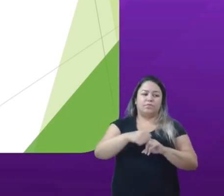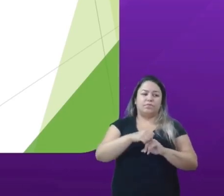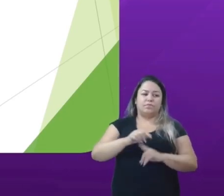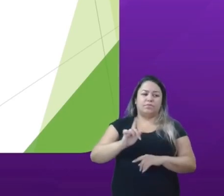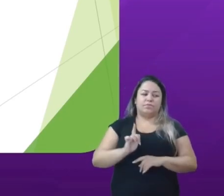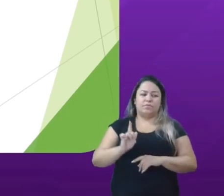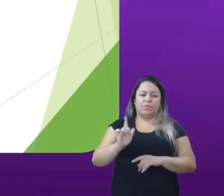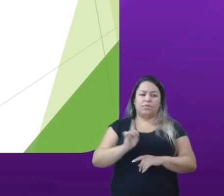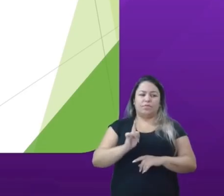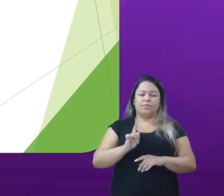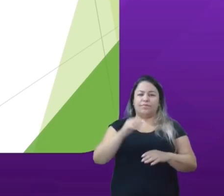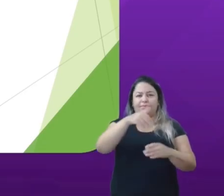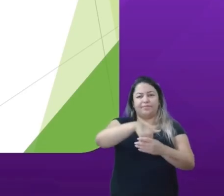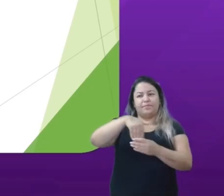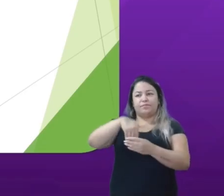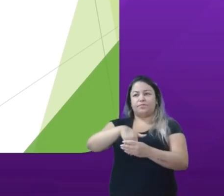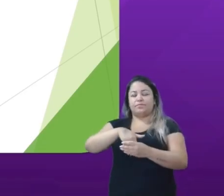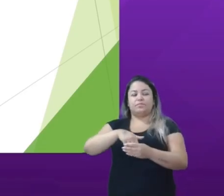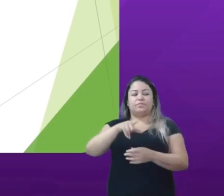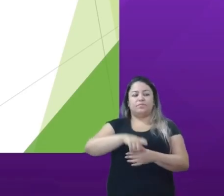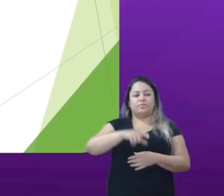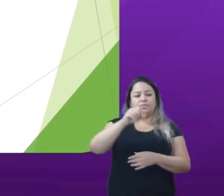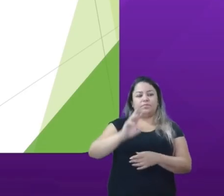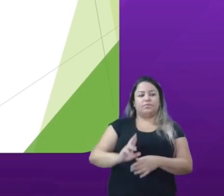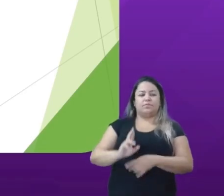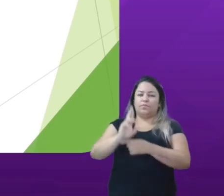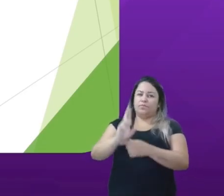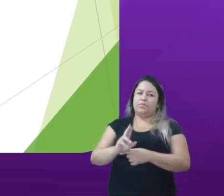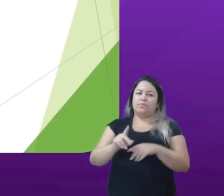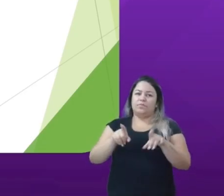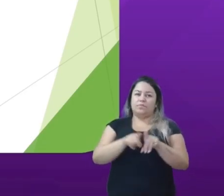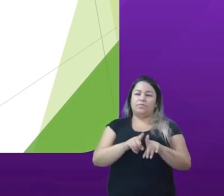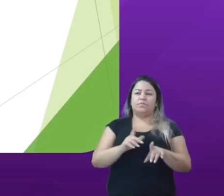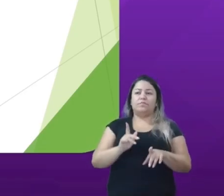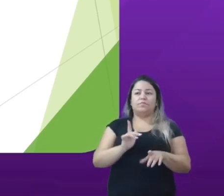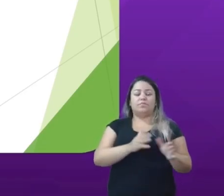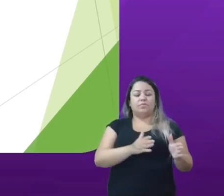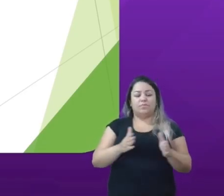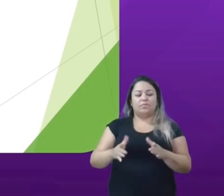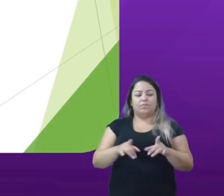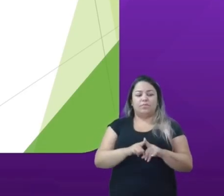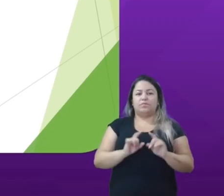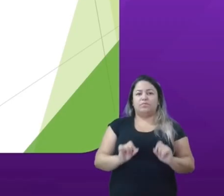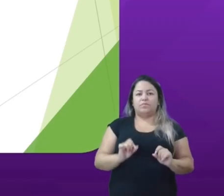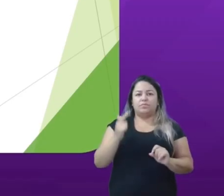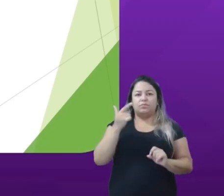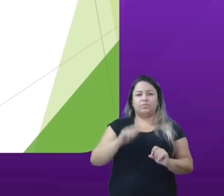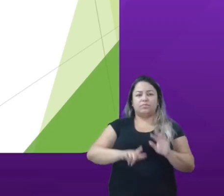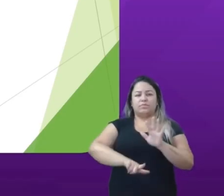com o voto direto nas eleições que elegem os nossos representantes, quer seja no âmbito do executivo, quer seja no âmbito